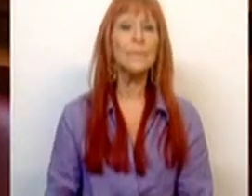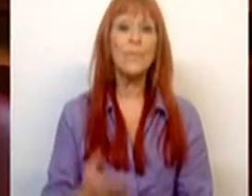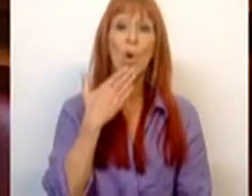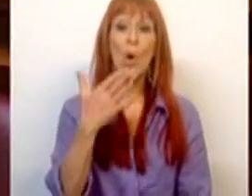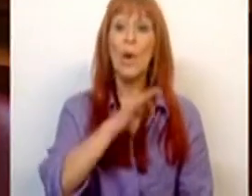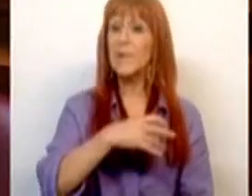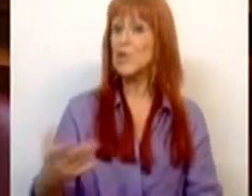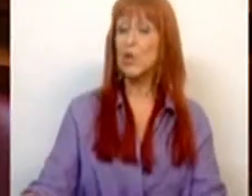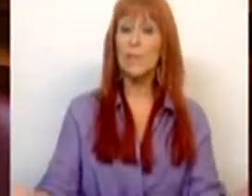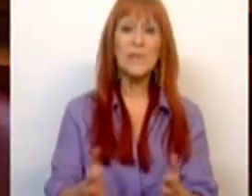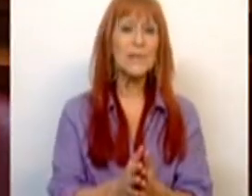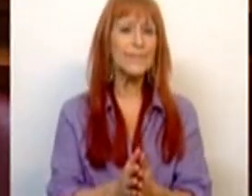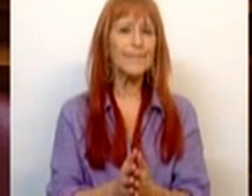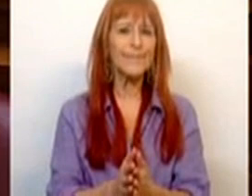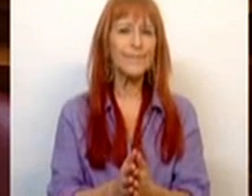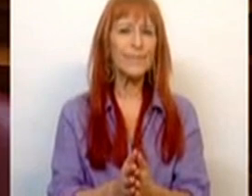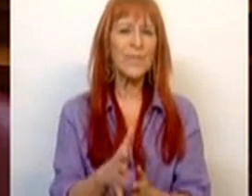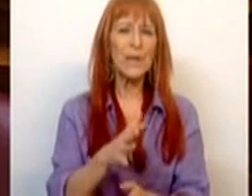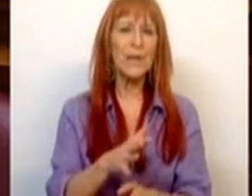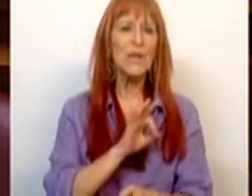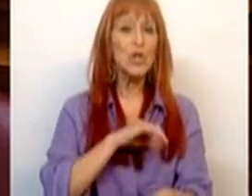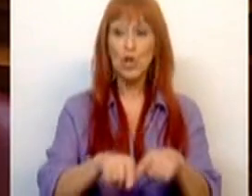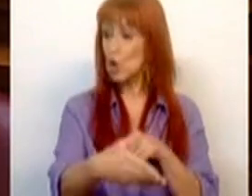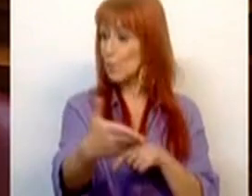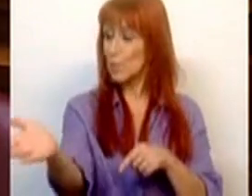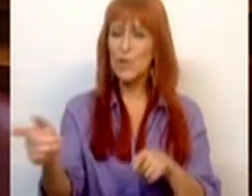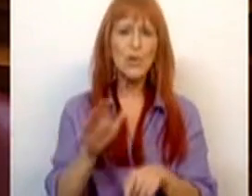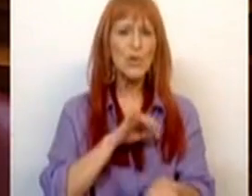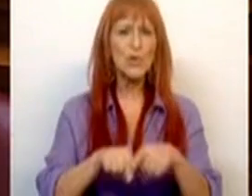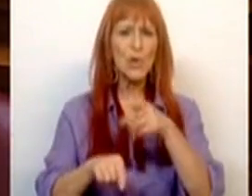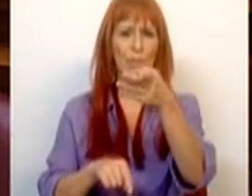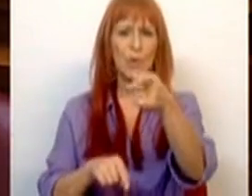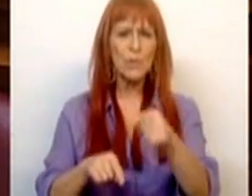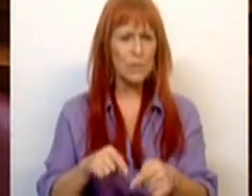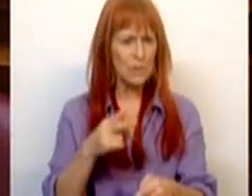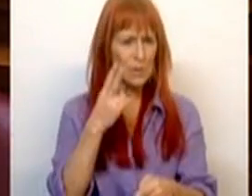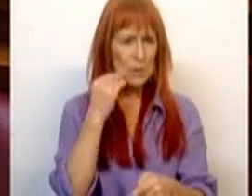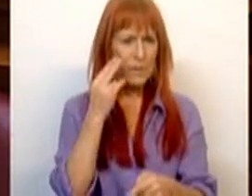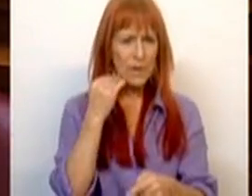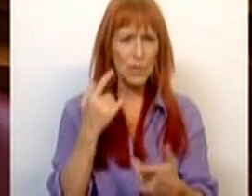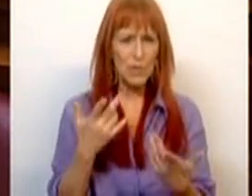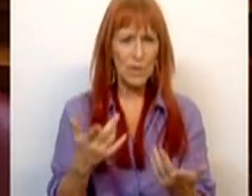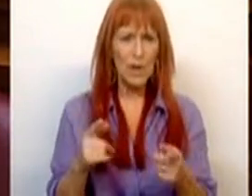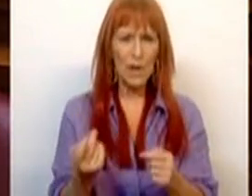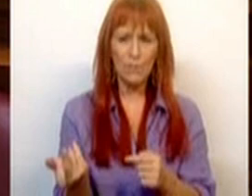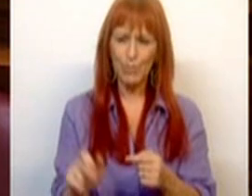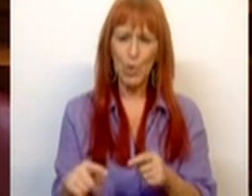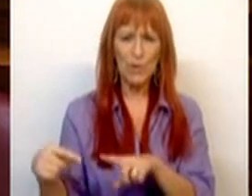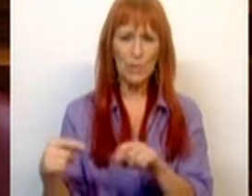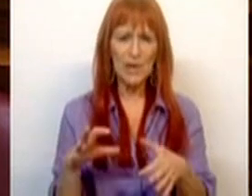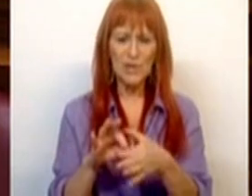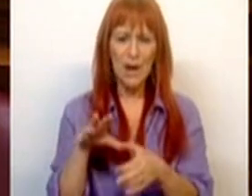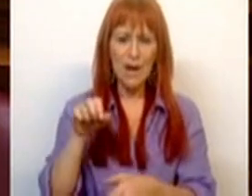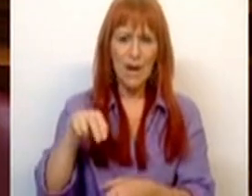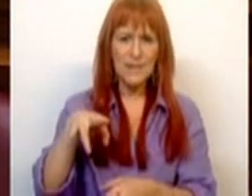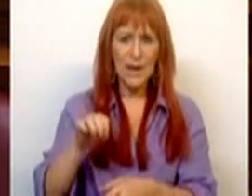Muito obrigado, Sr. Presidente, Srs. Deputados, Sr. Deputada André Ventura. E eis que num debate sobre o Serviço